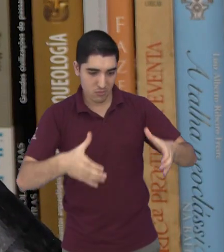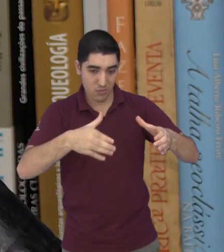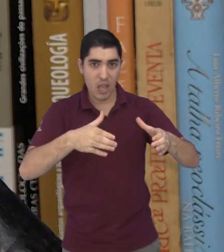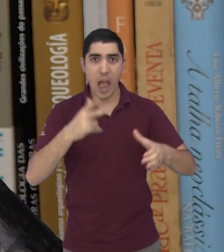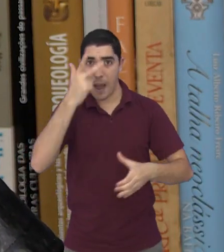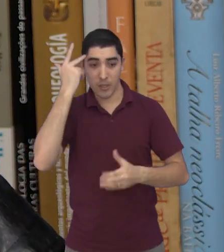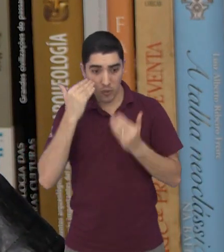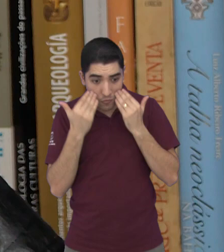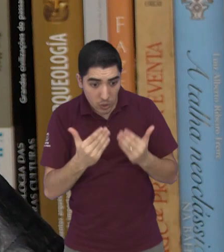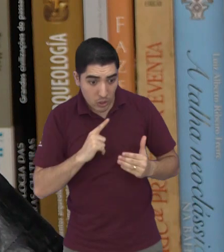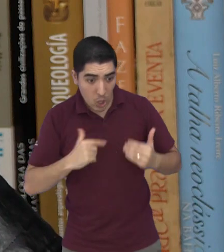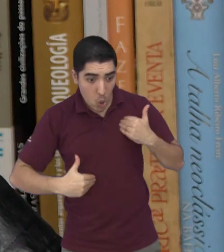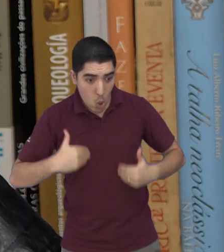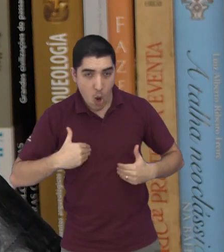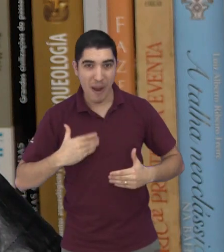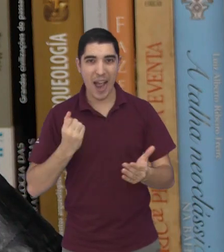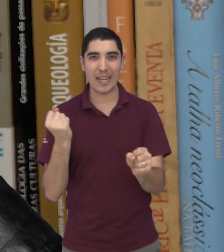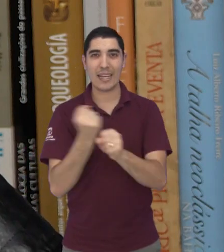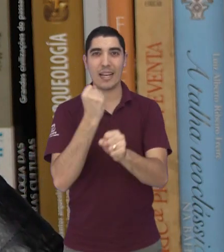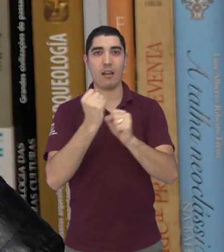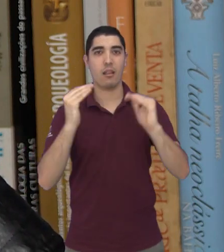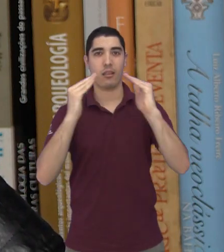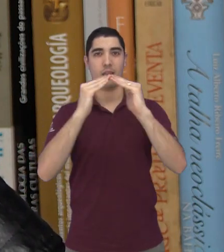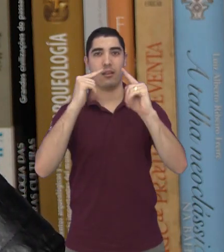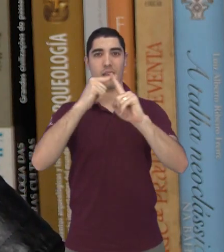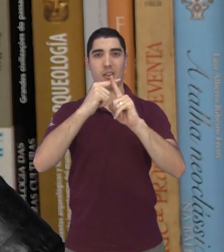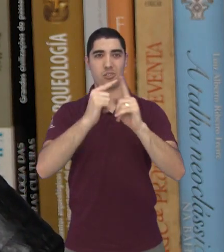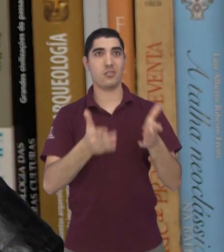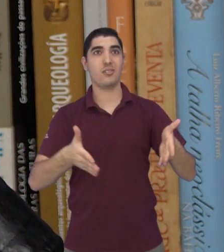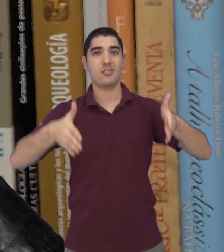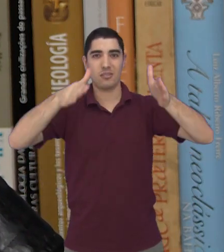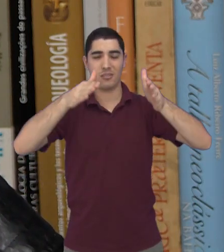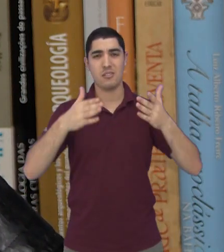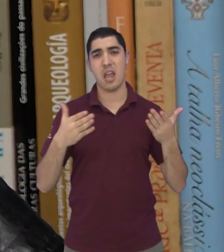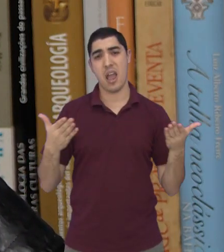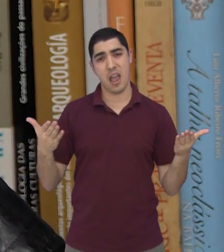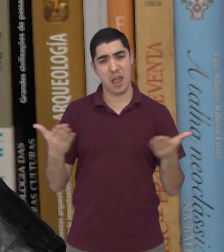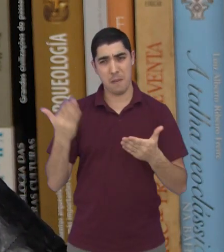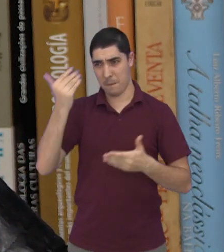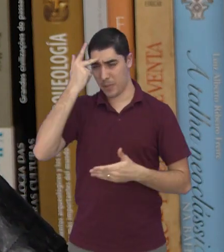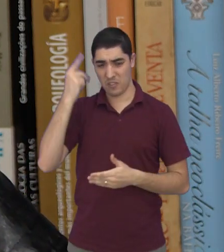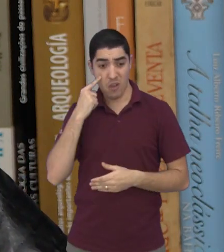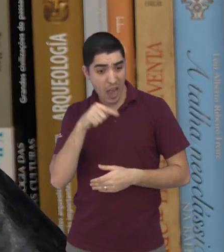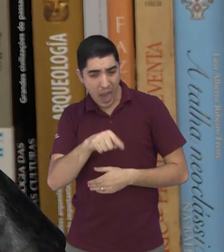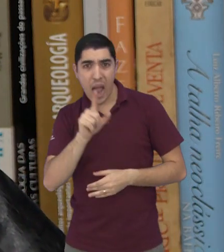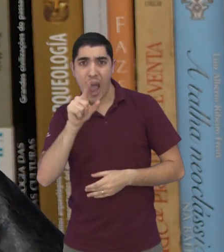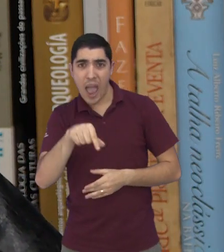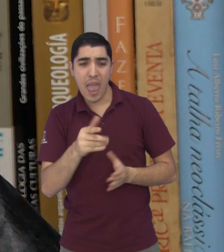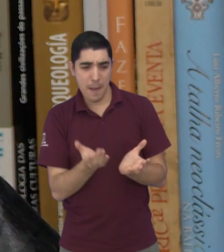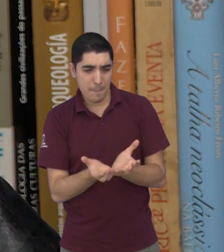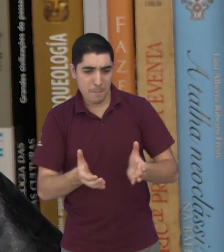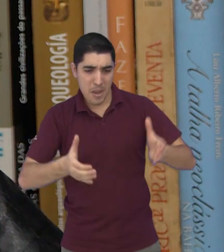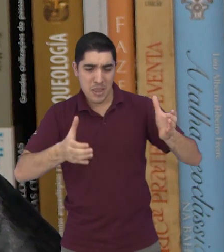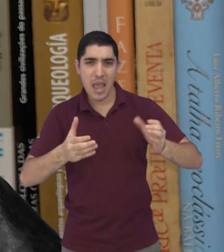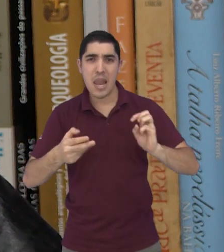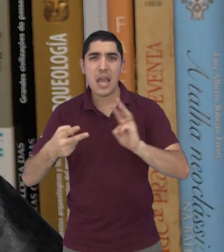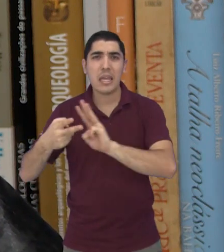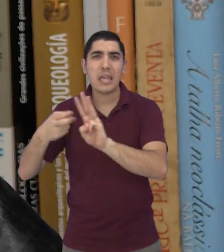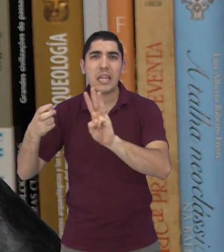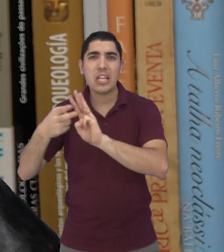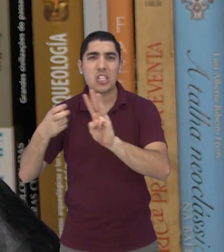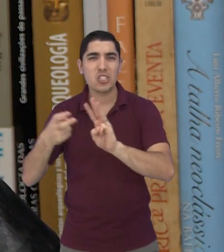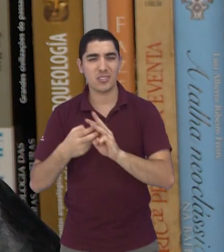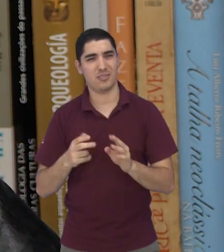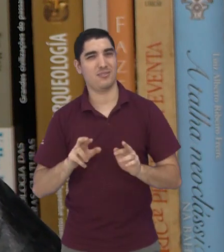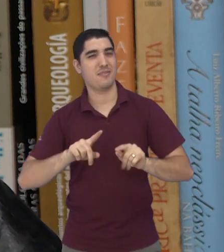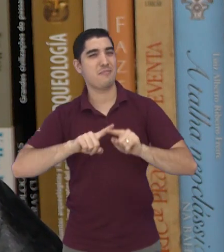cima, onde hoje é um trevo. Ali foi encontrada uma urna, falavam que era uma panela indígena grande. O que eu estou querendo dizer com isso? Como que as